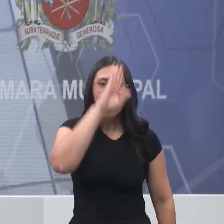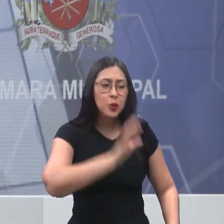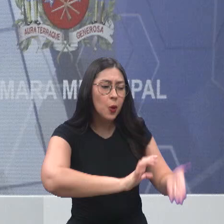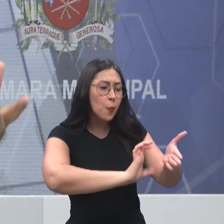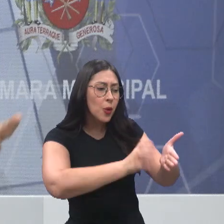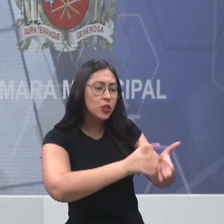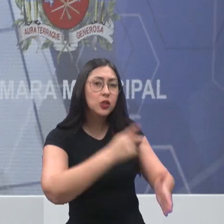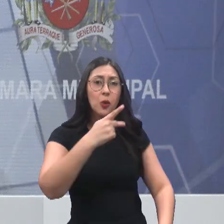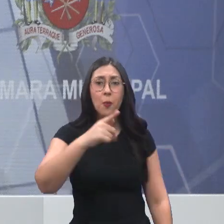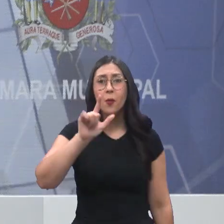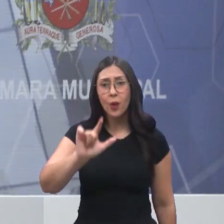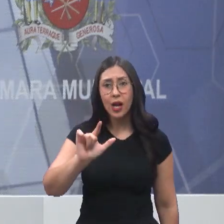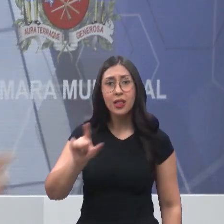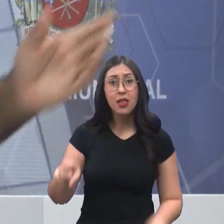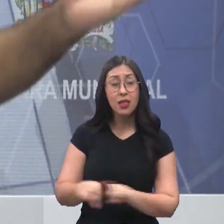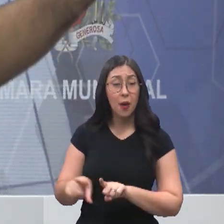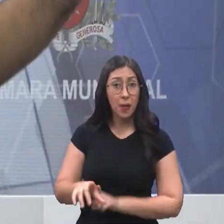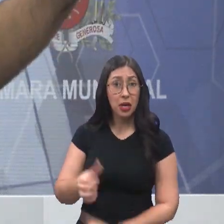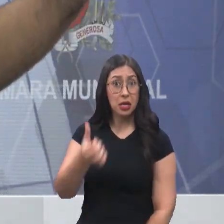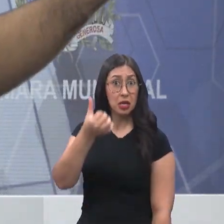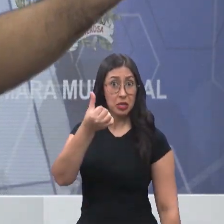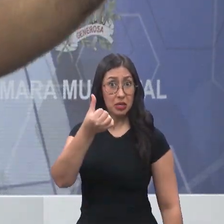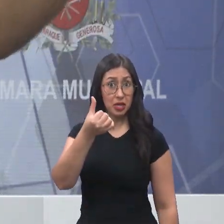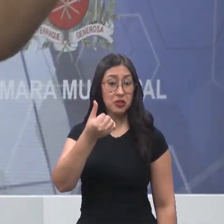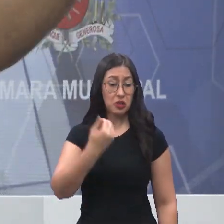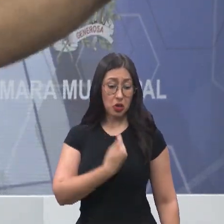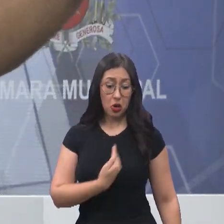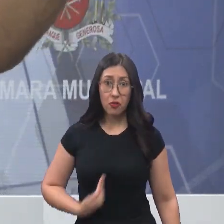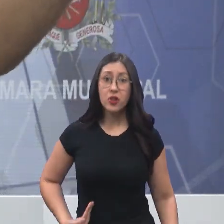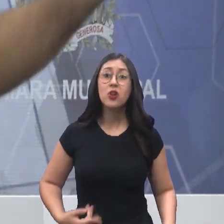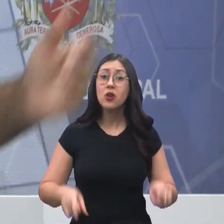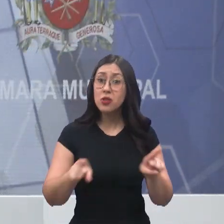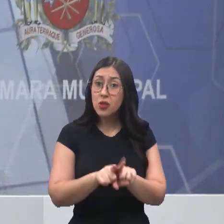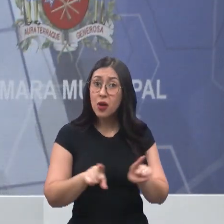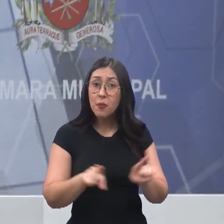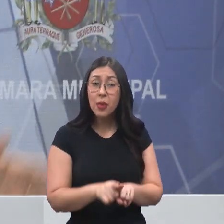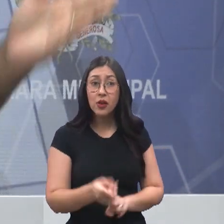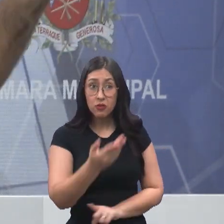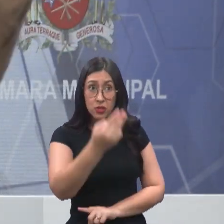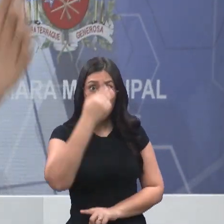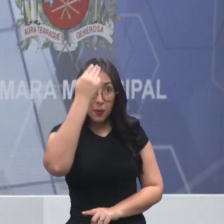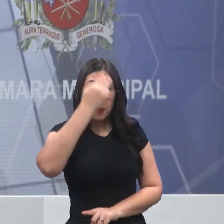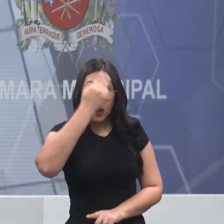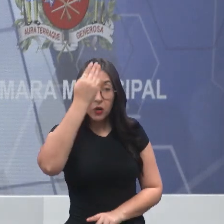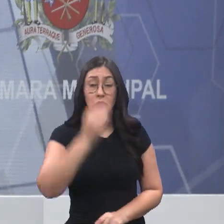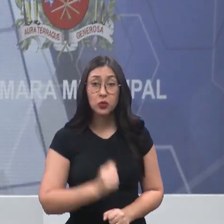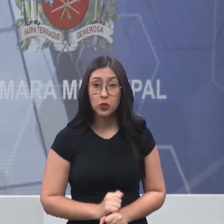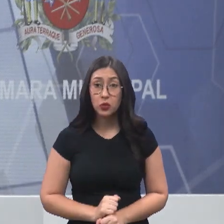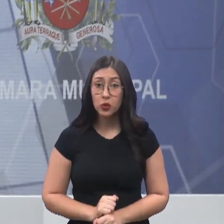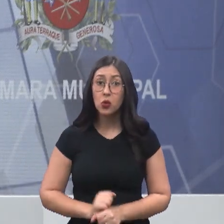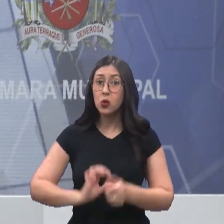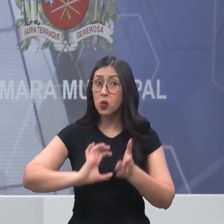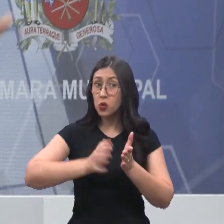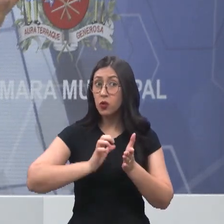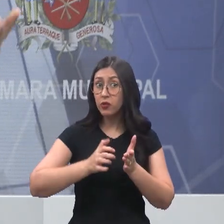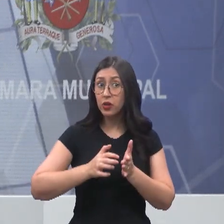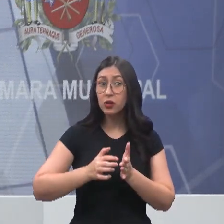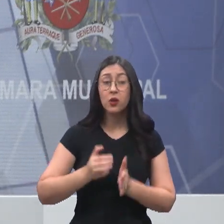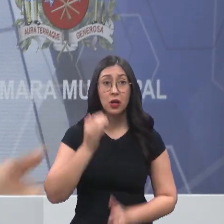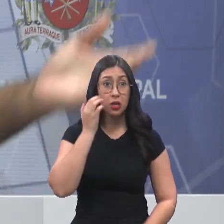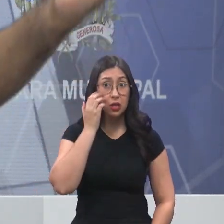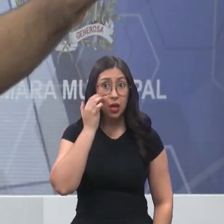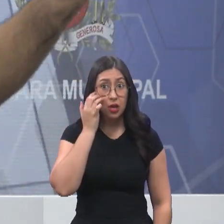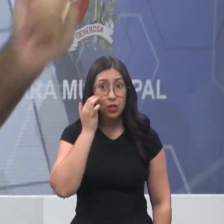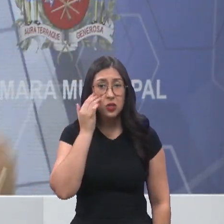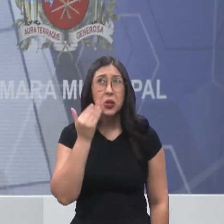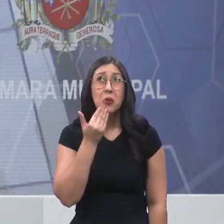lá, 6 governadores, inclusive o vereador Milton Vieira, o partido de Vossa Excelência, governador Tarcísio, melhor governador do